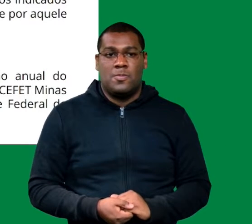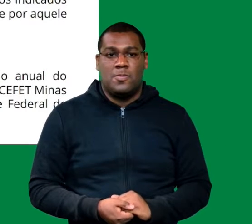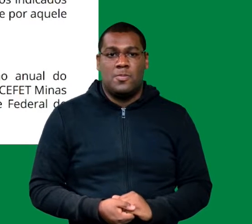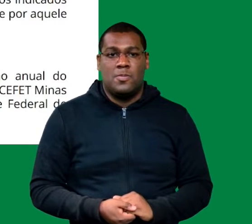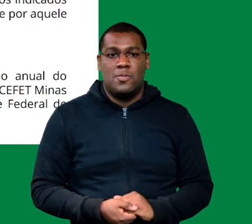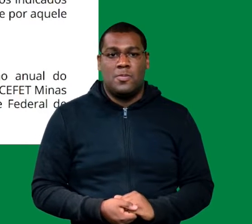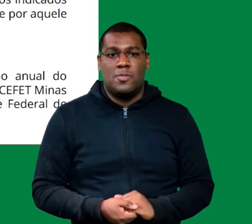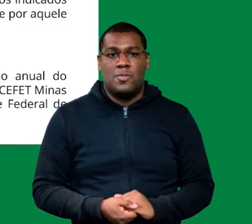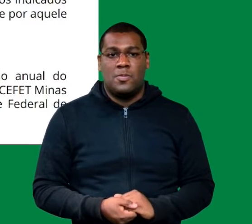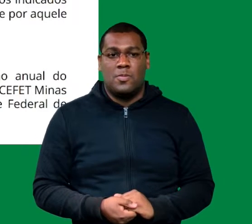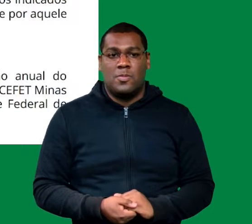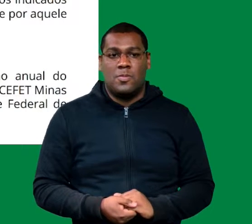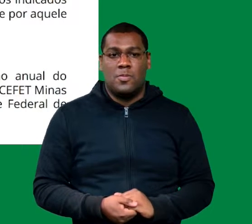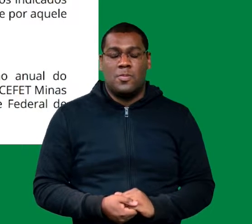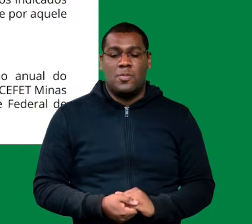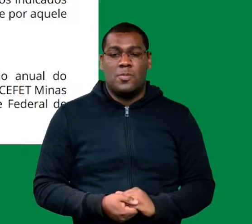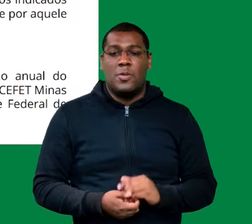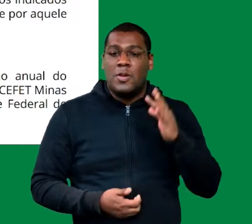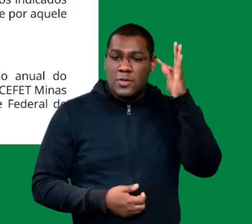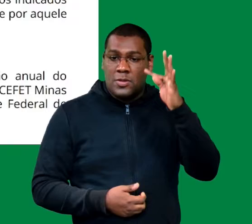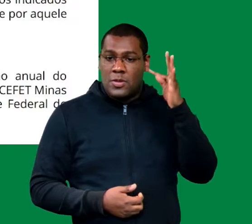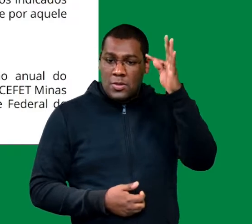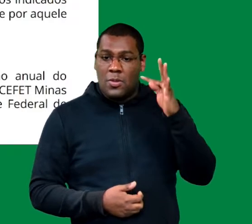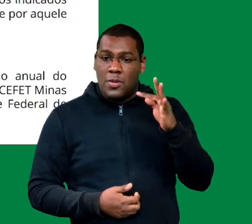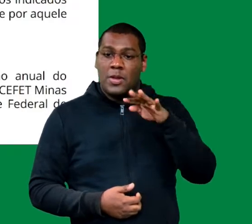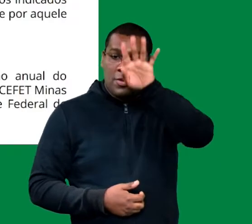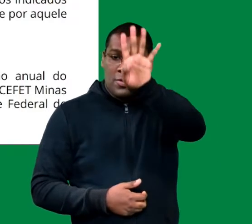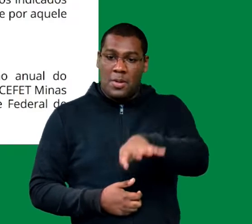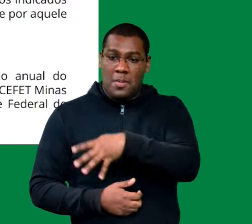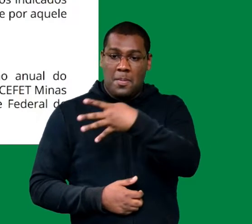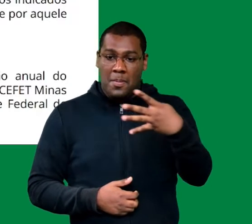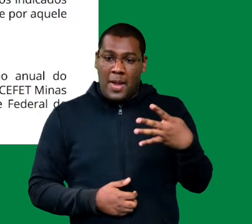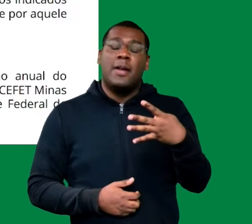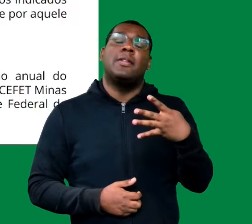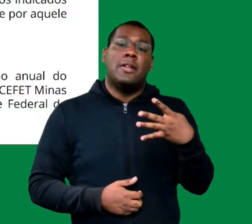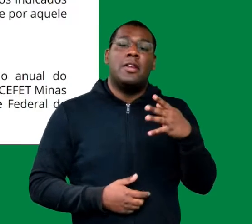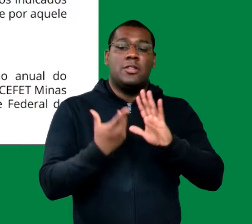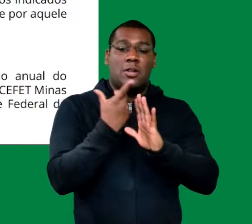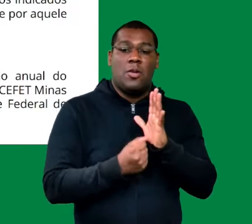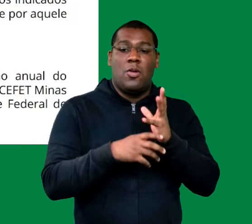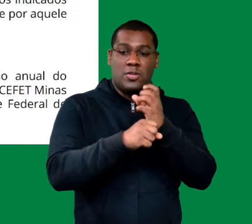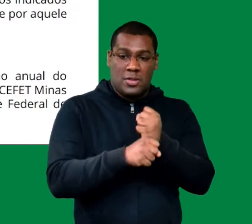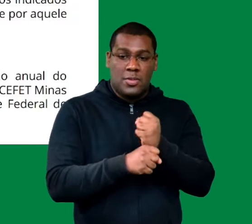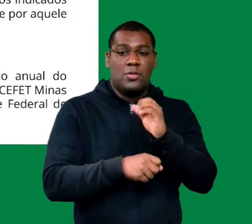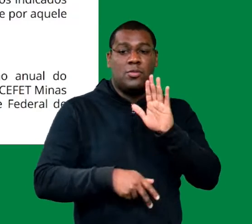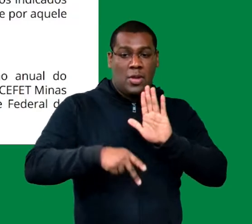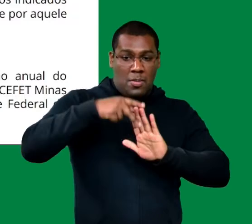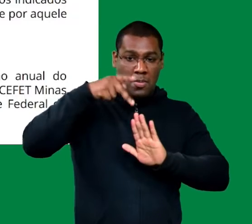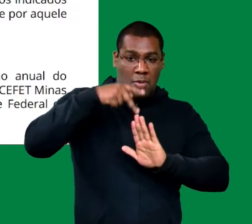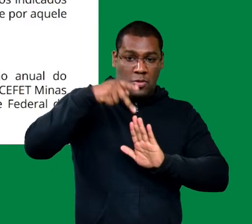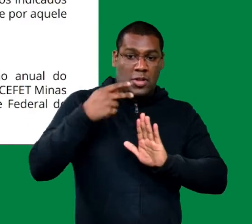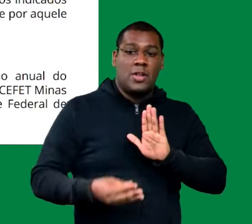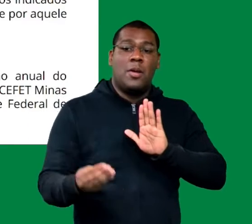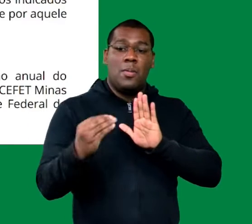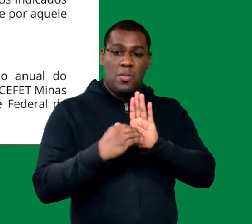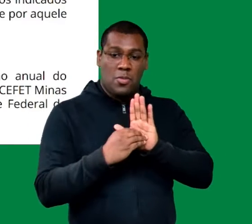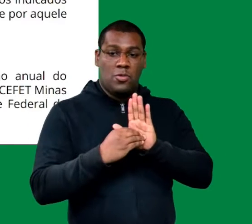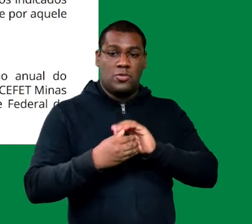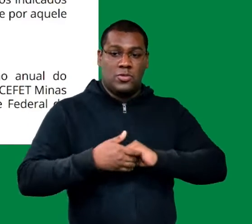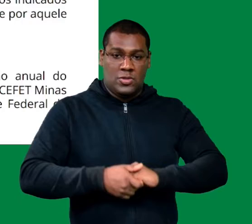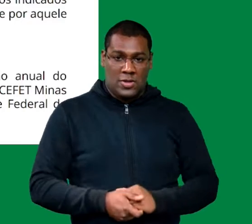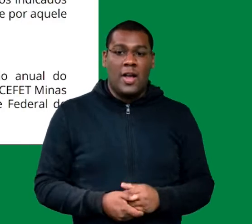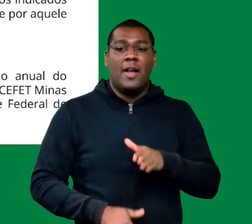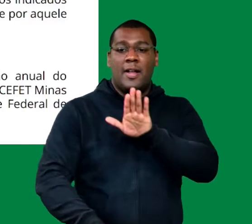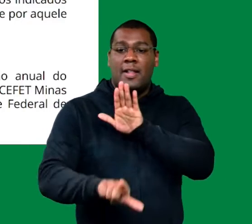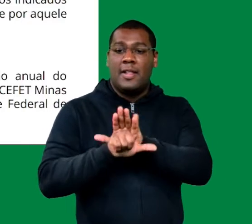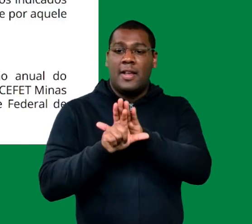Em termos de fundamentação, a matriz orçamentária instituída aí pela portaria, ela tem como referência aí a própria lei de